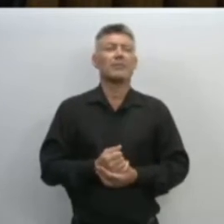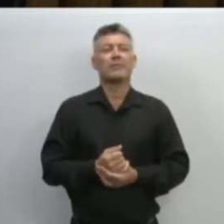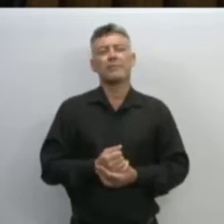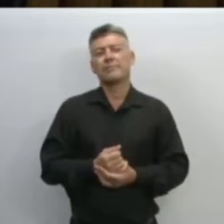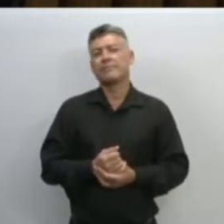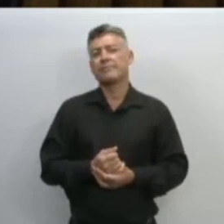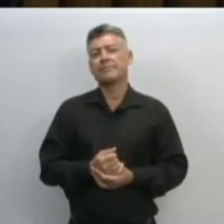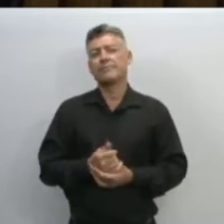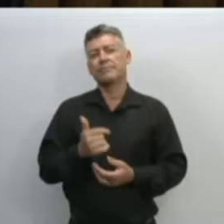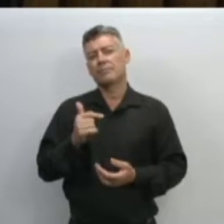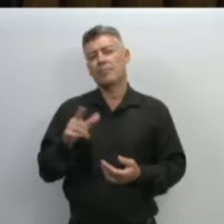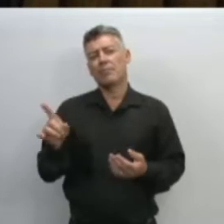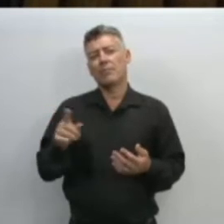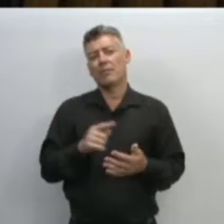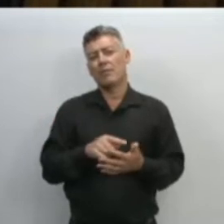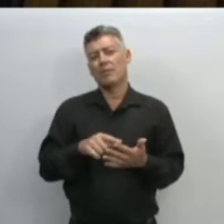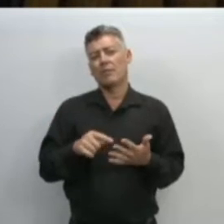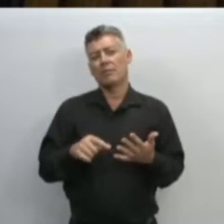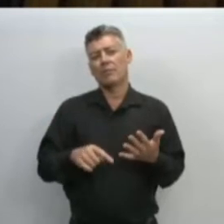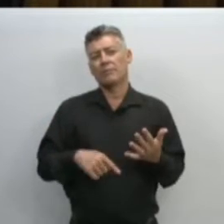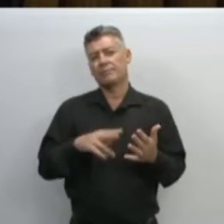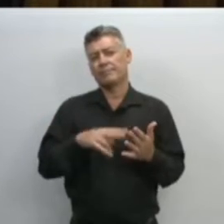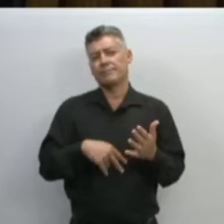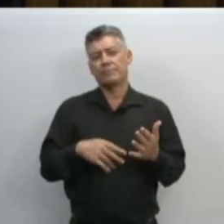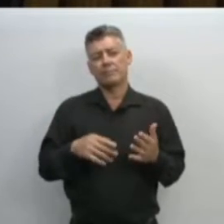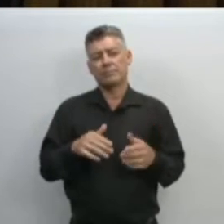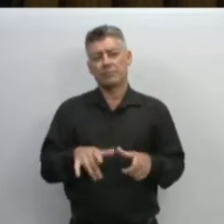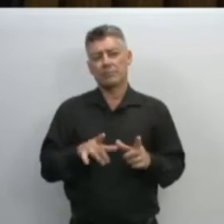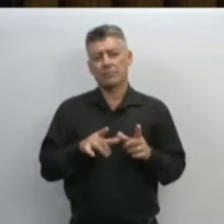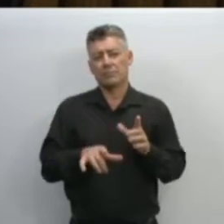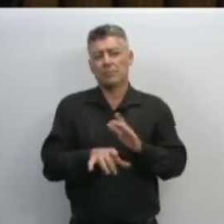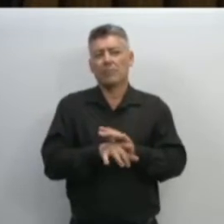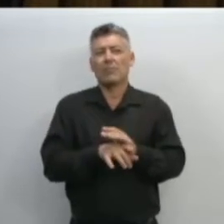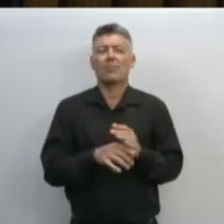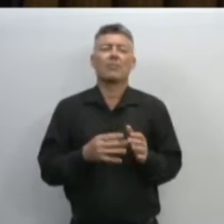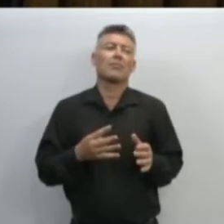e demais requerimentos foram lidos. Ordem do dia, projeto de lei número